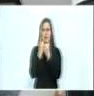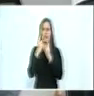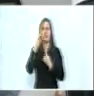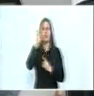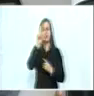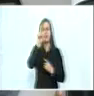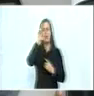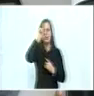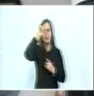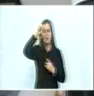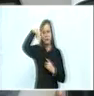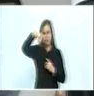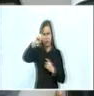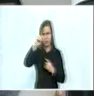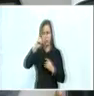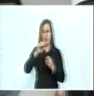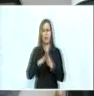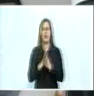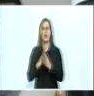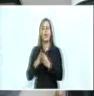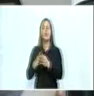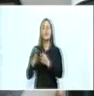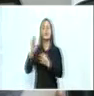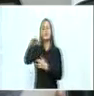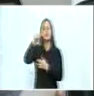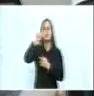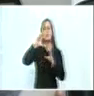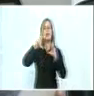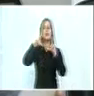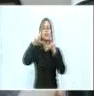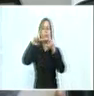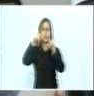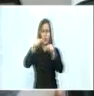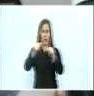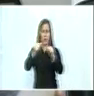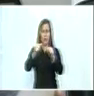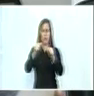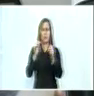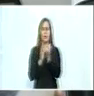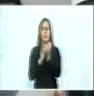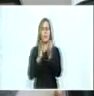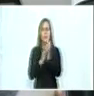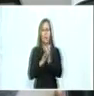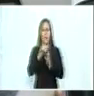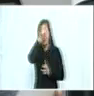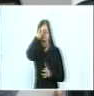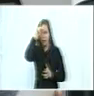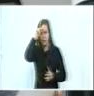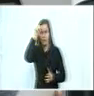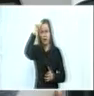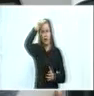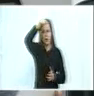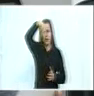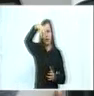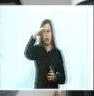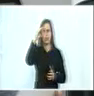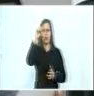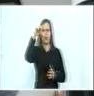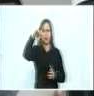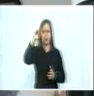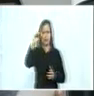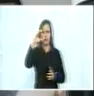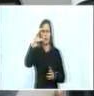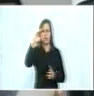todos para a cerimônia de entrega da comenda Honra ao Mérito Administrativo Prefeito Antônio Schecker, a